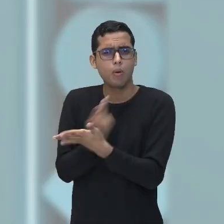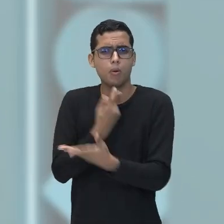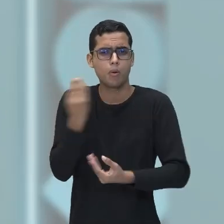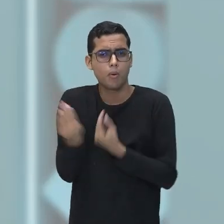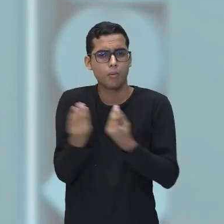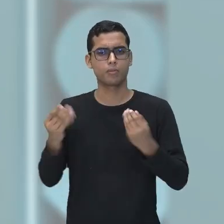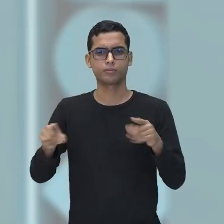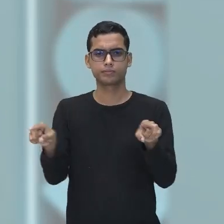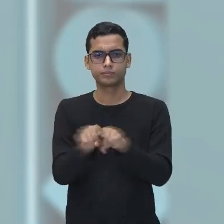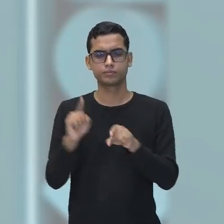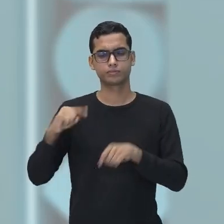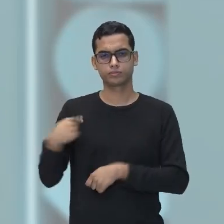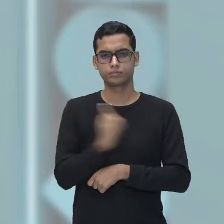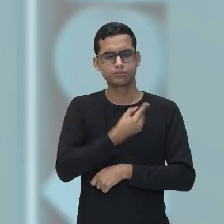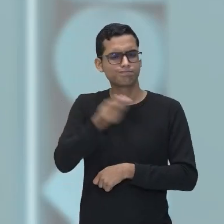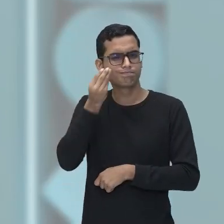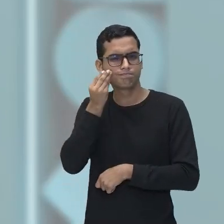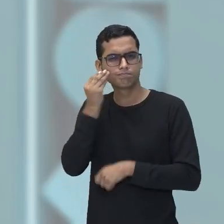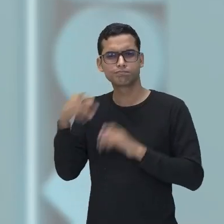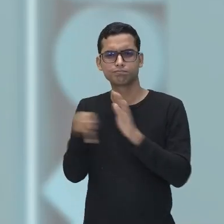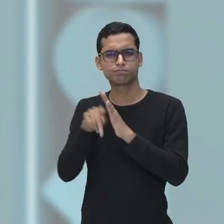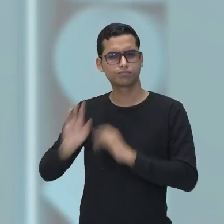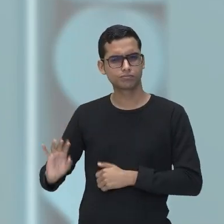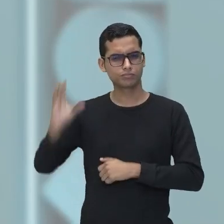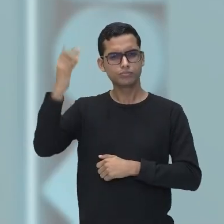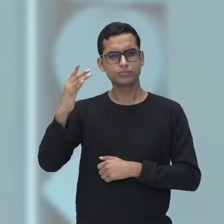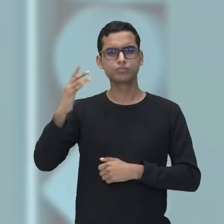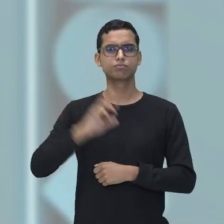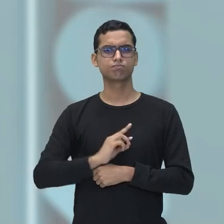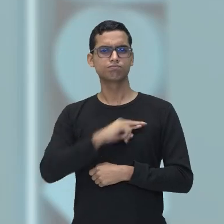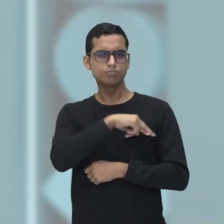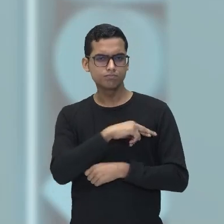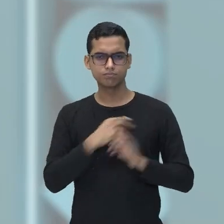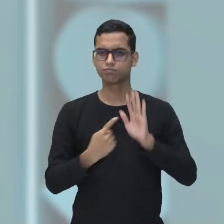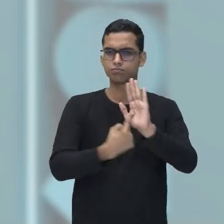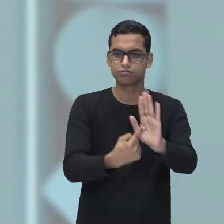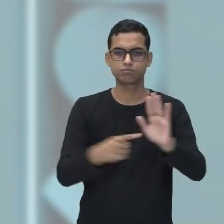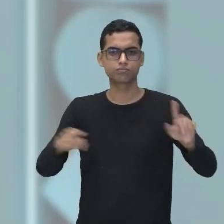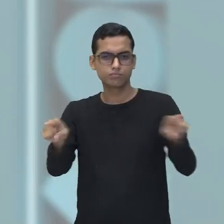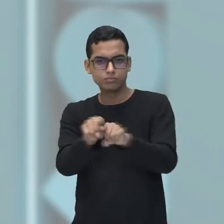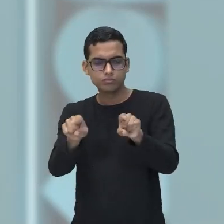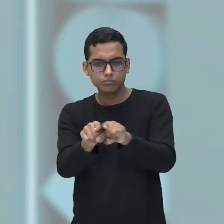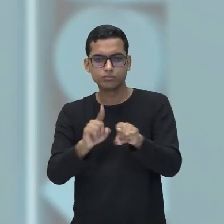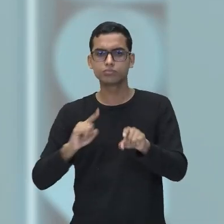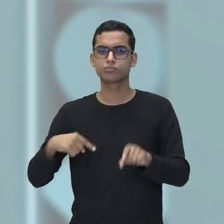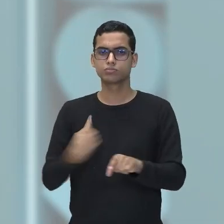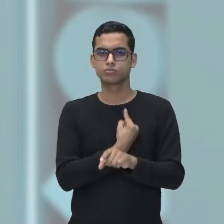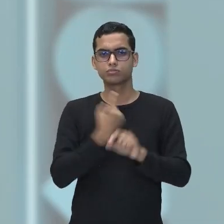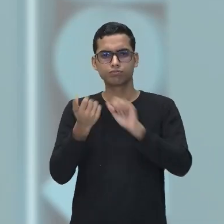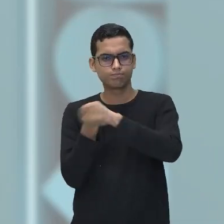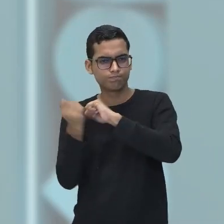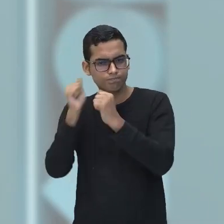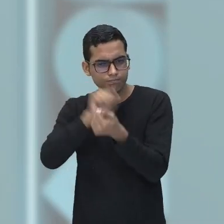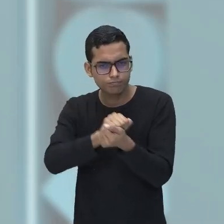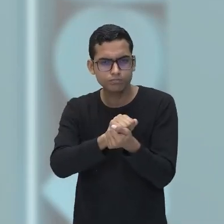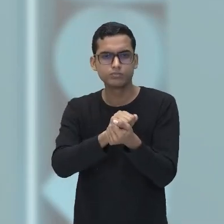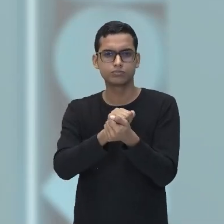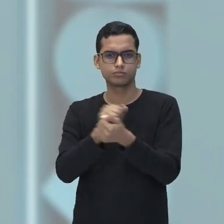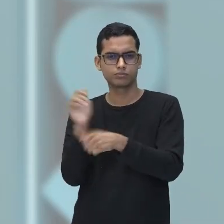Cegueira, nós vamos observar uma cena deste romance e nós transformamos em